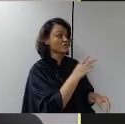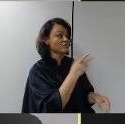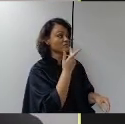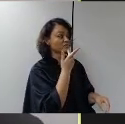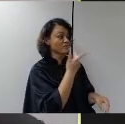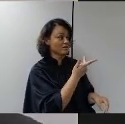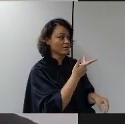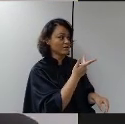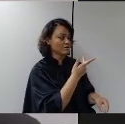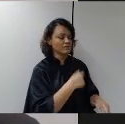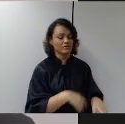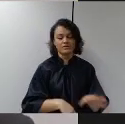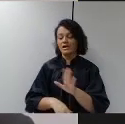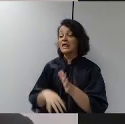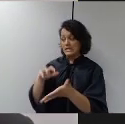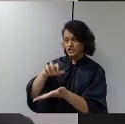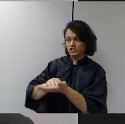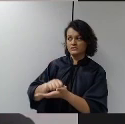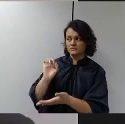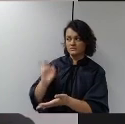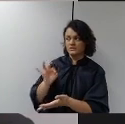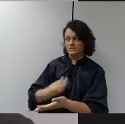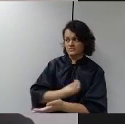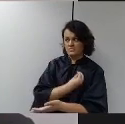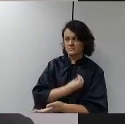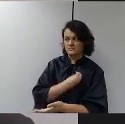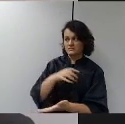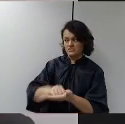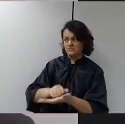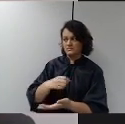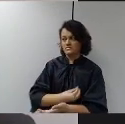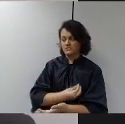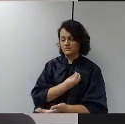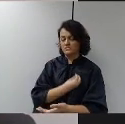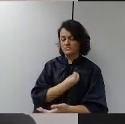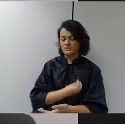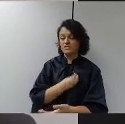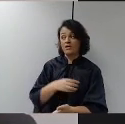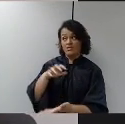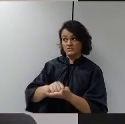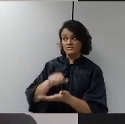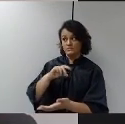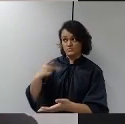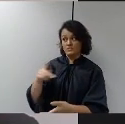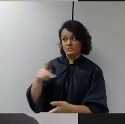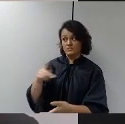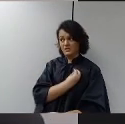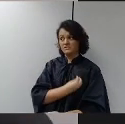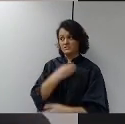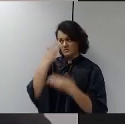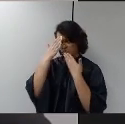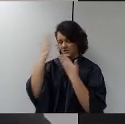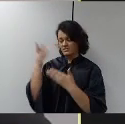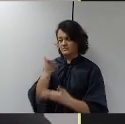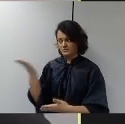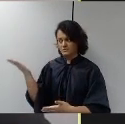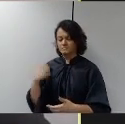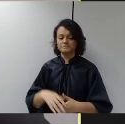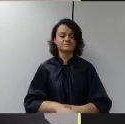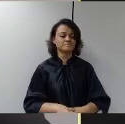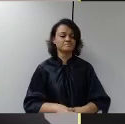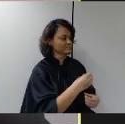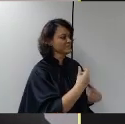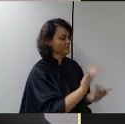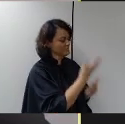está registrado. Perfeito, perfeito. O registro da presença está feito e eu agradeço a Vossa Excelência. Eu agradeço.